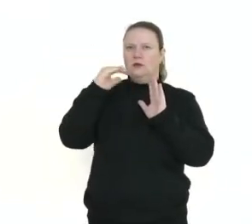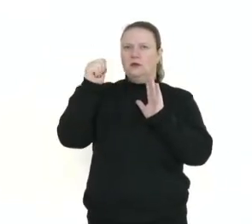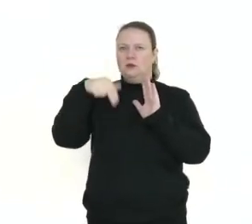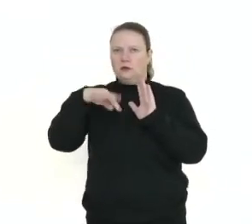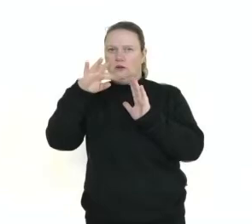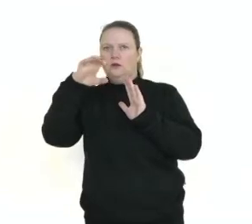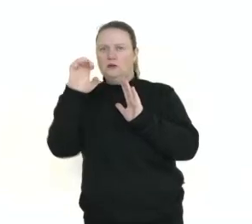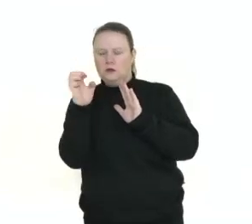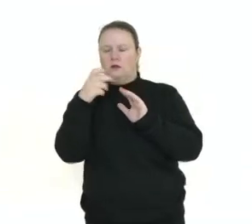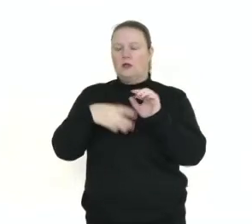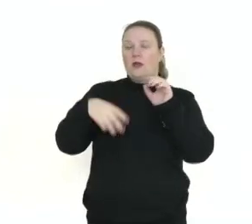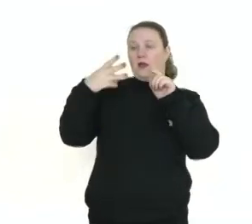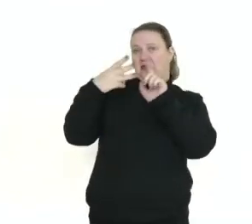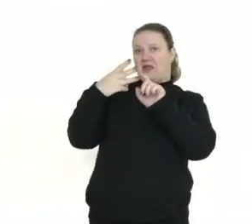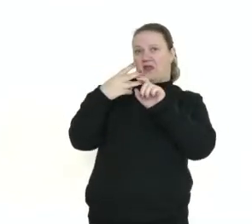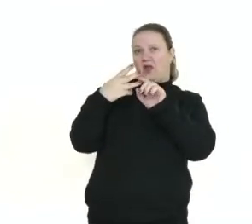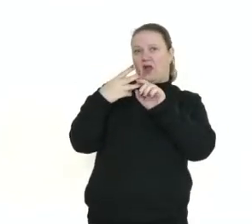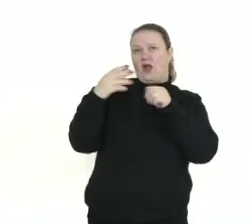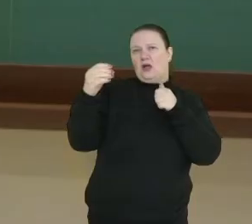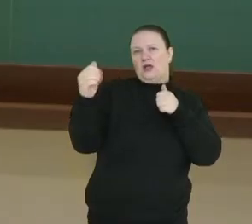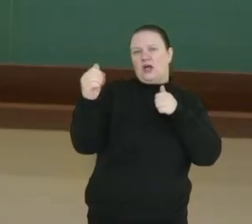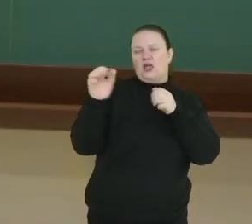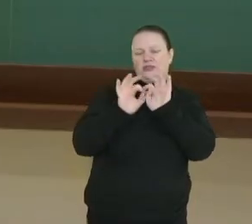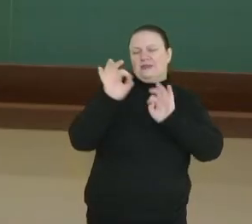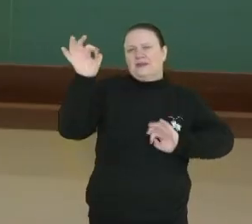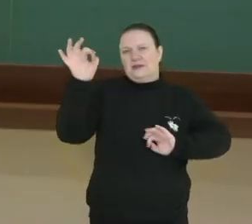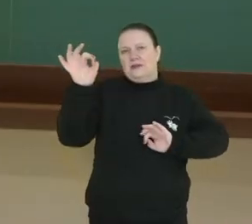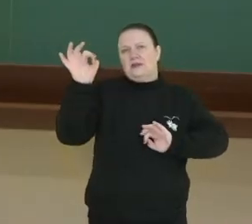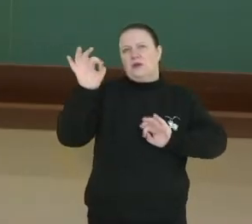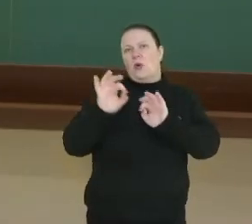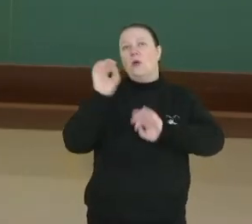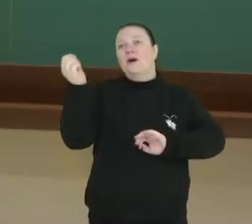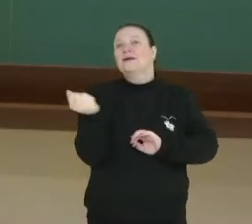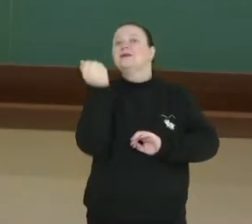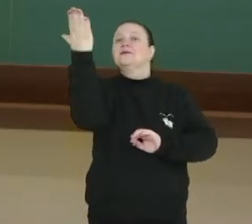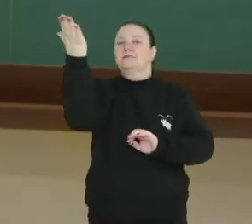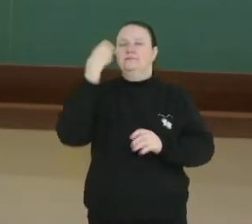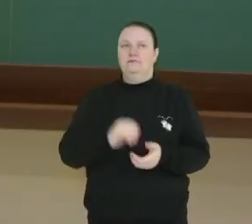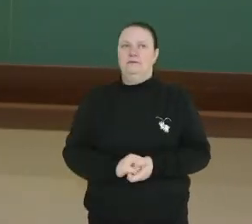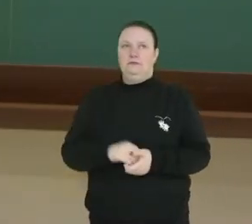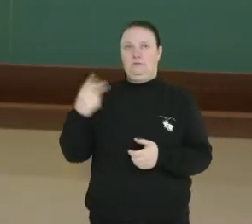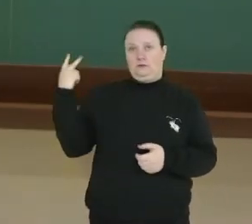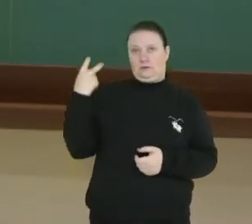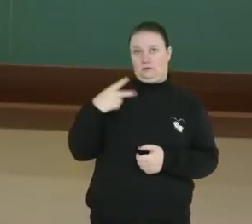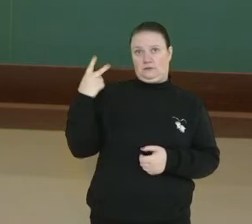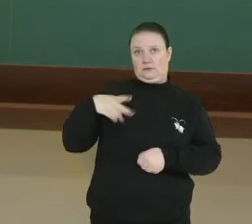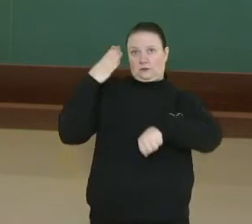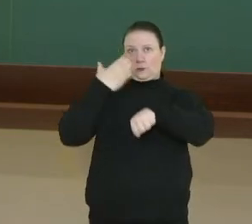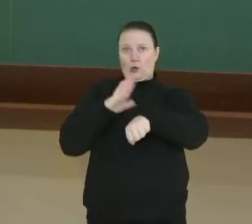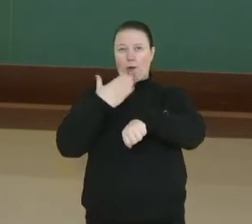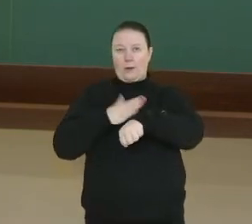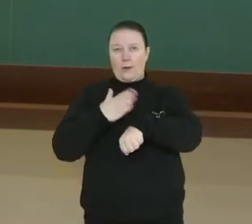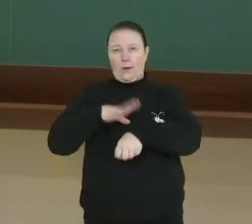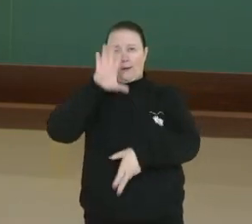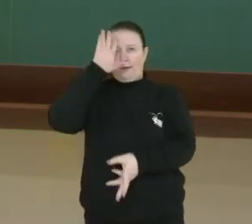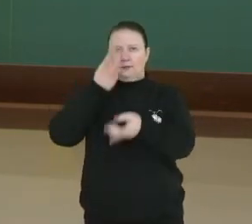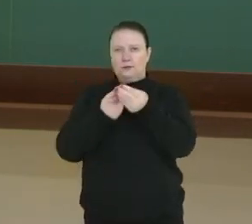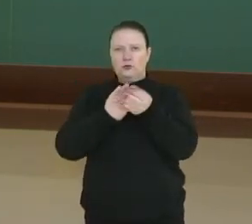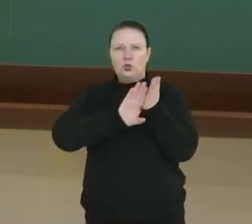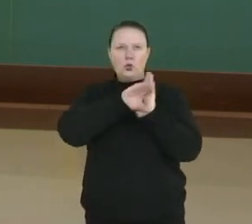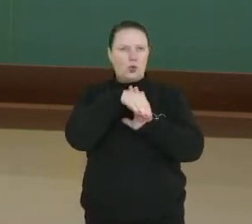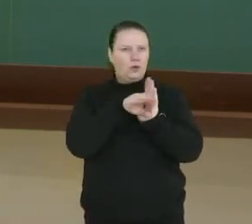ela é externa, que a gente já foi falando durante o vídeo. Agora temos uma segunda prática, para a gente ver se entendemos mesmo o